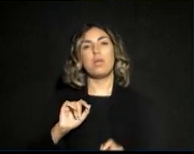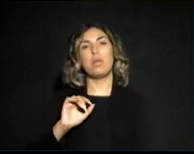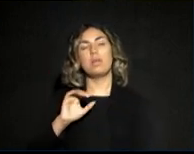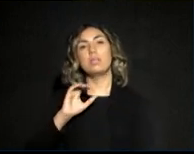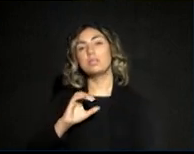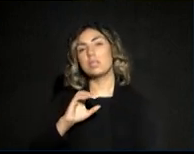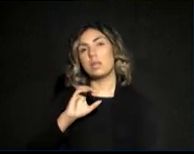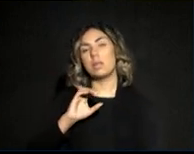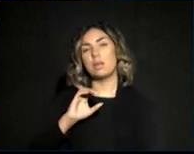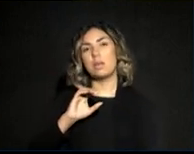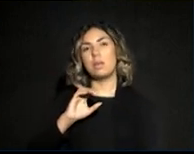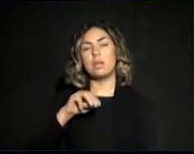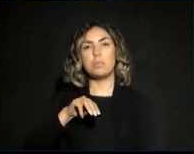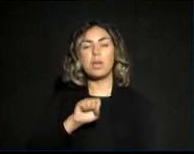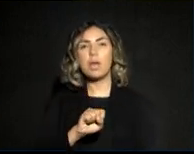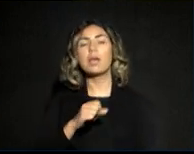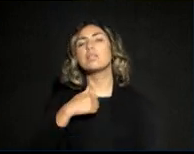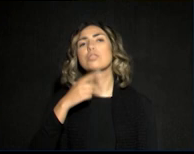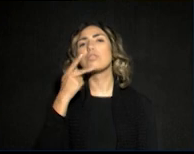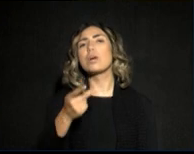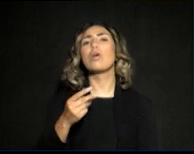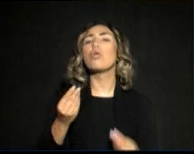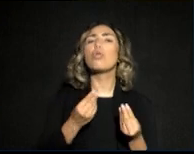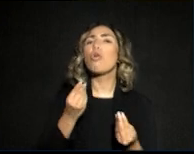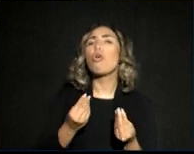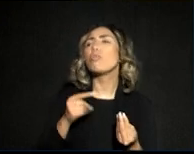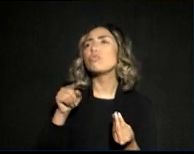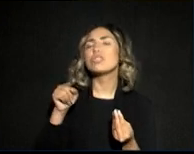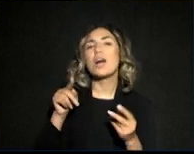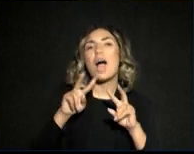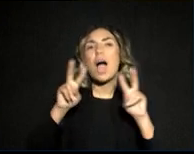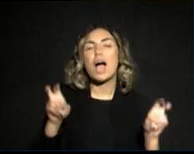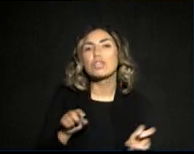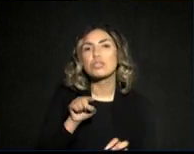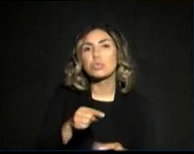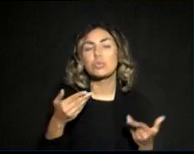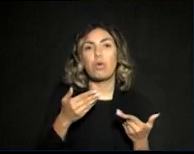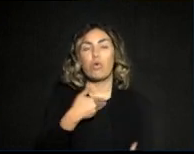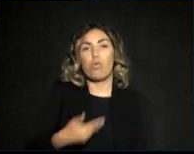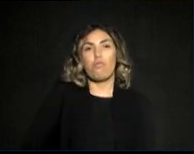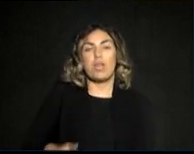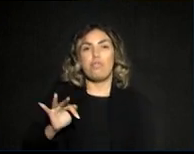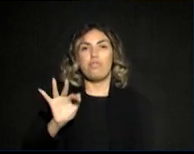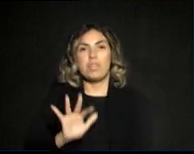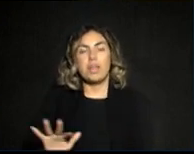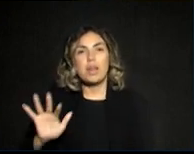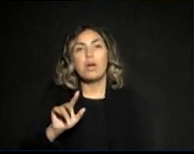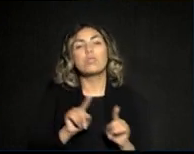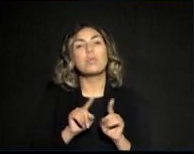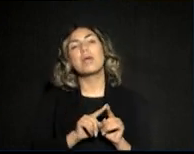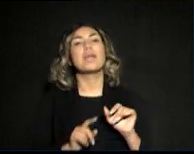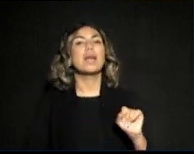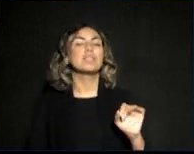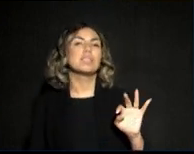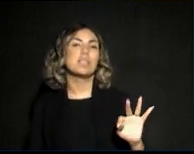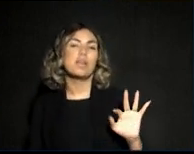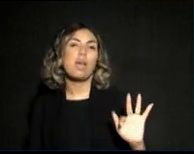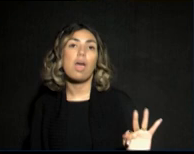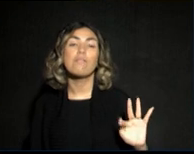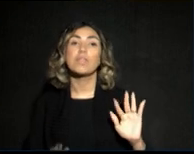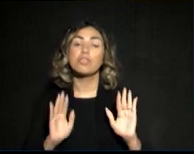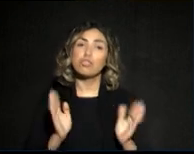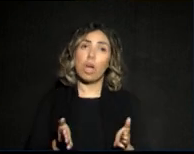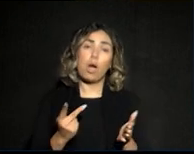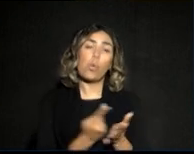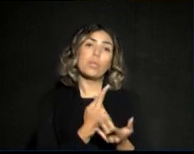né tô vendo Felipe salto aqui é como é que vocês vão lidar com essa questão do que tá acontecendo com o governo federal com a questão do STF não só do que